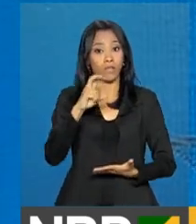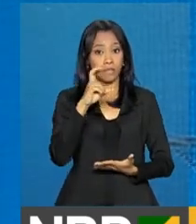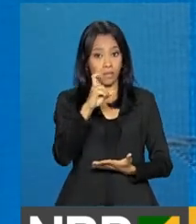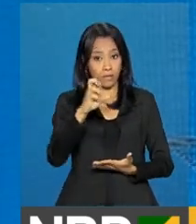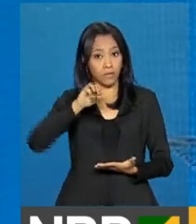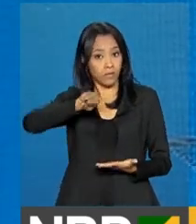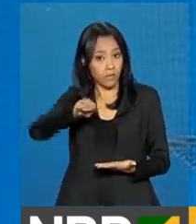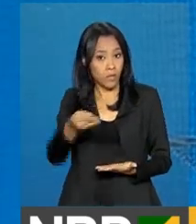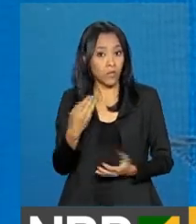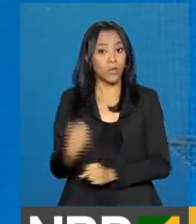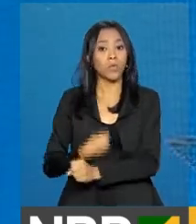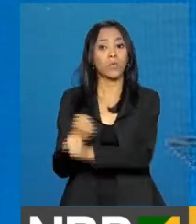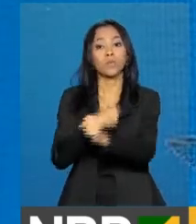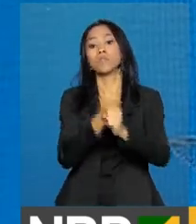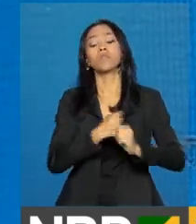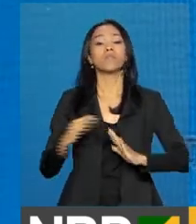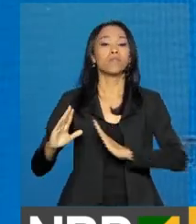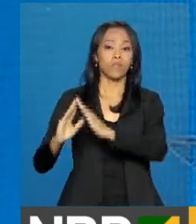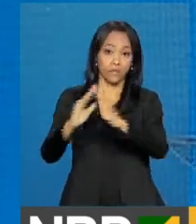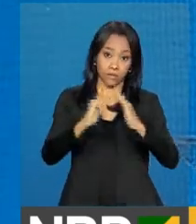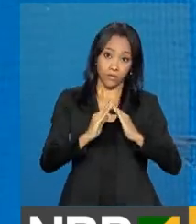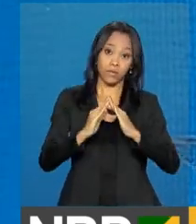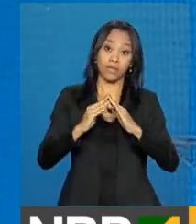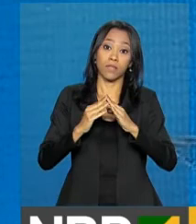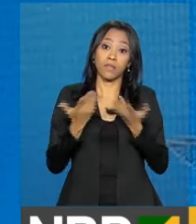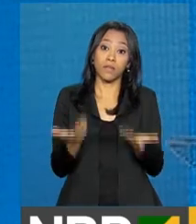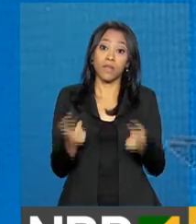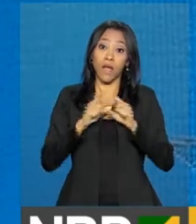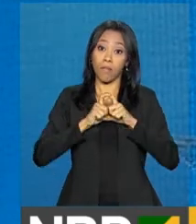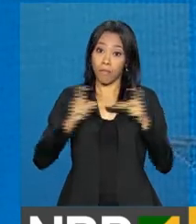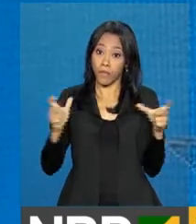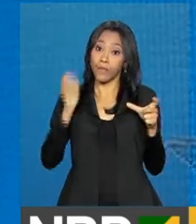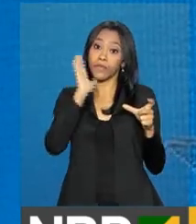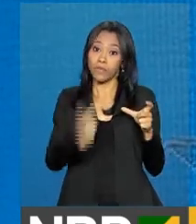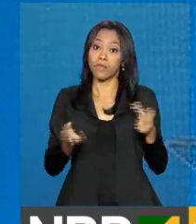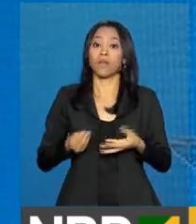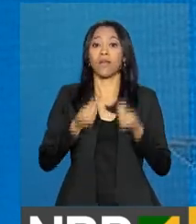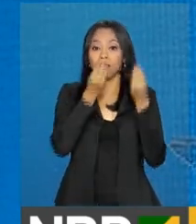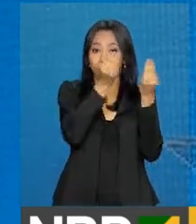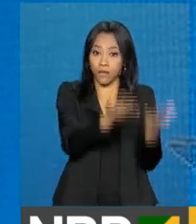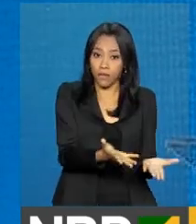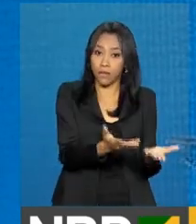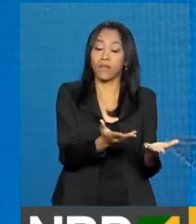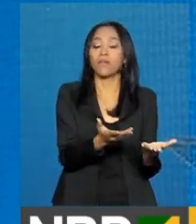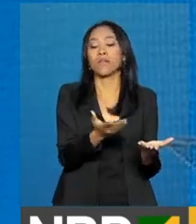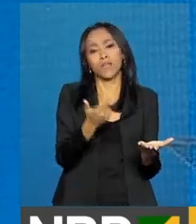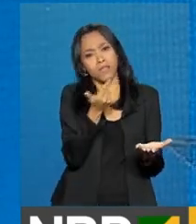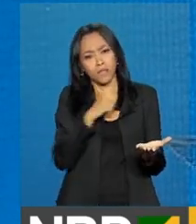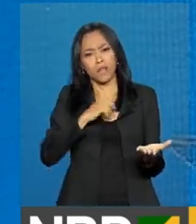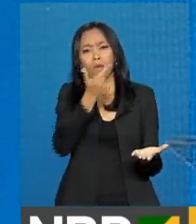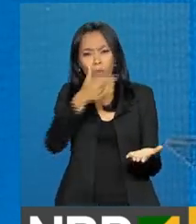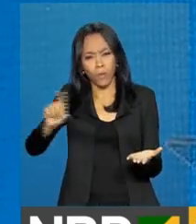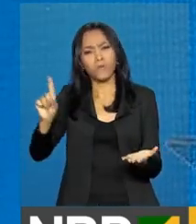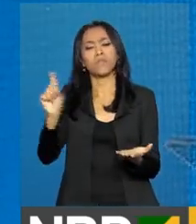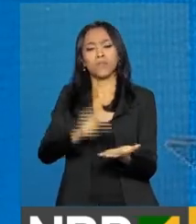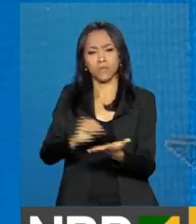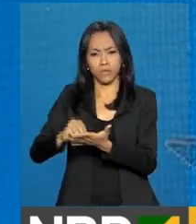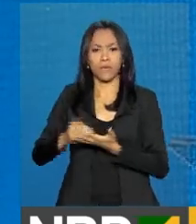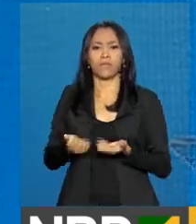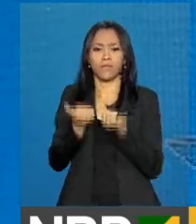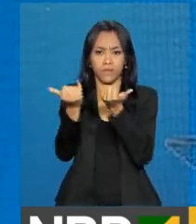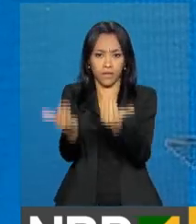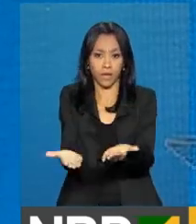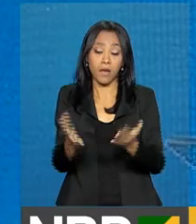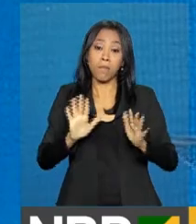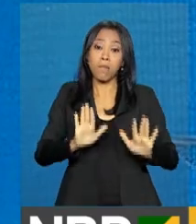de unidades, que a grande maioria já entregue outras tantas a serem entregues. E é um programa